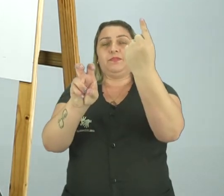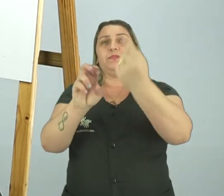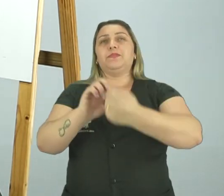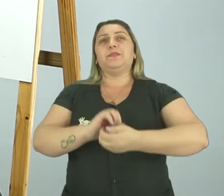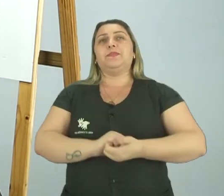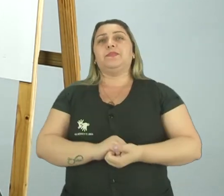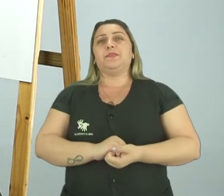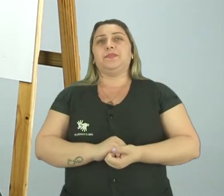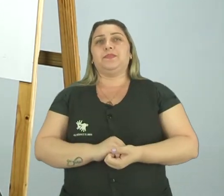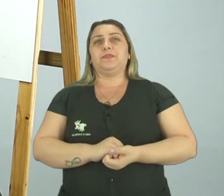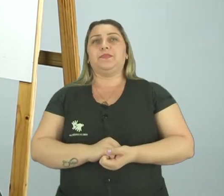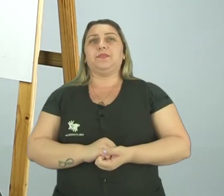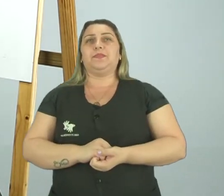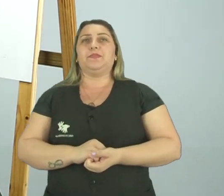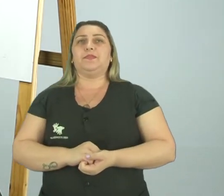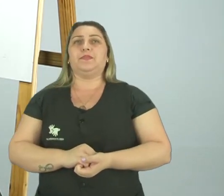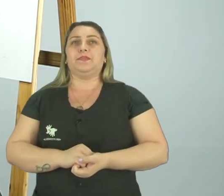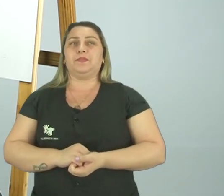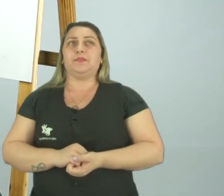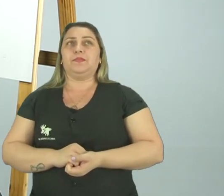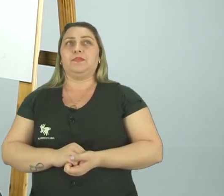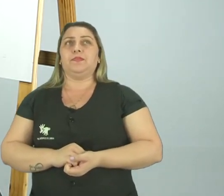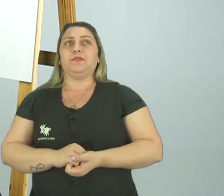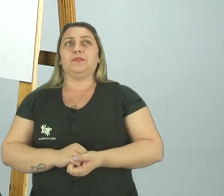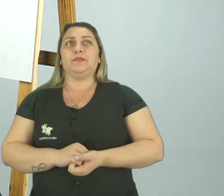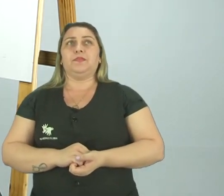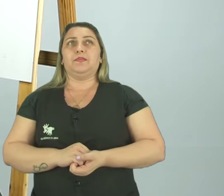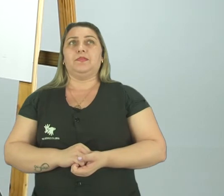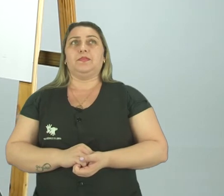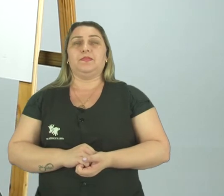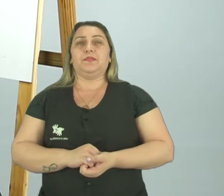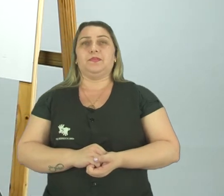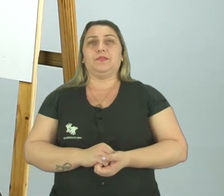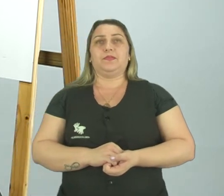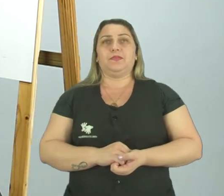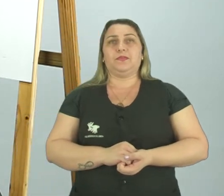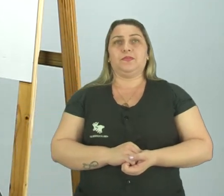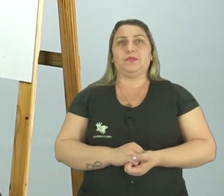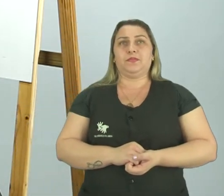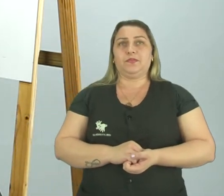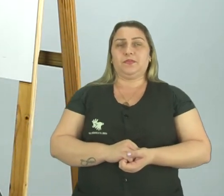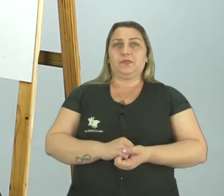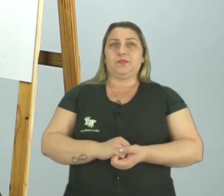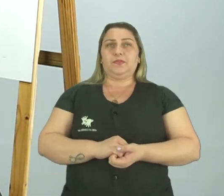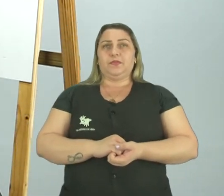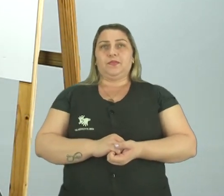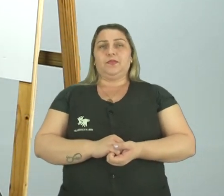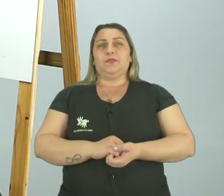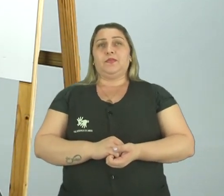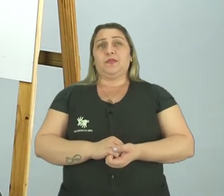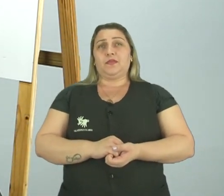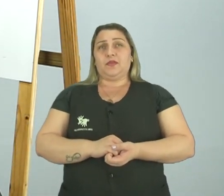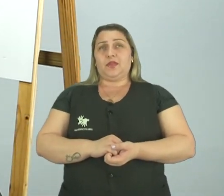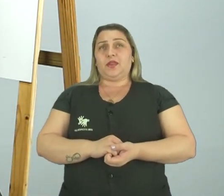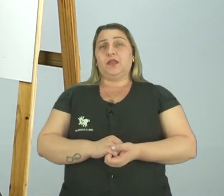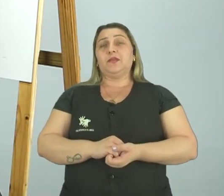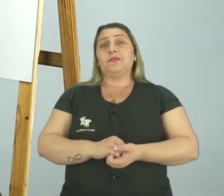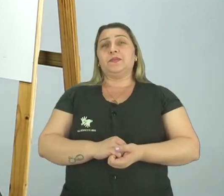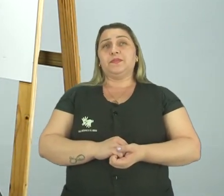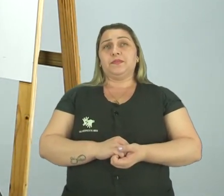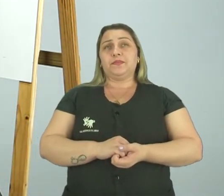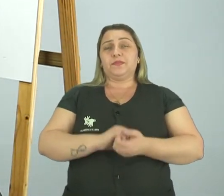E aqui eu vou ter 10 dezenas, ó. 5 mais 5, 10 dezenas. Então, eu